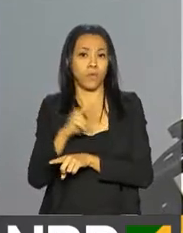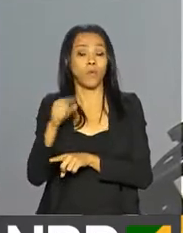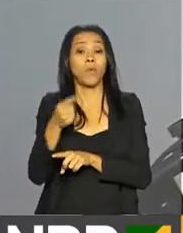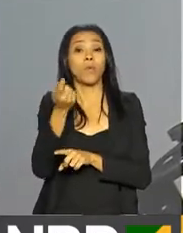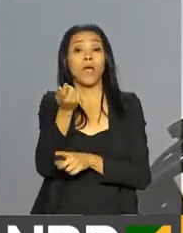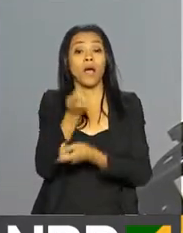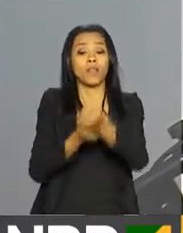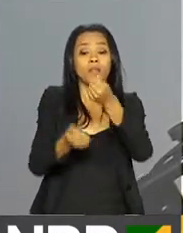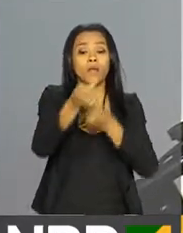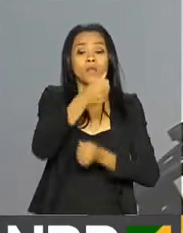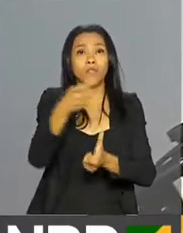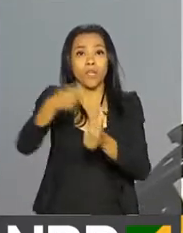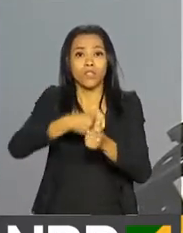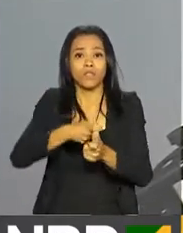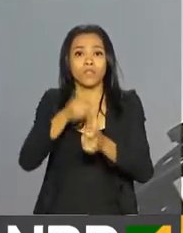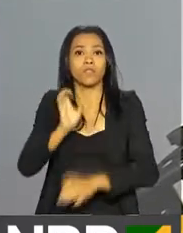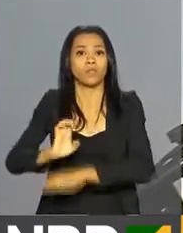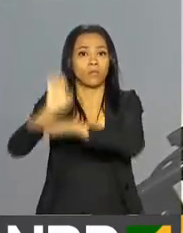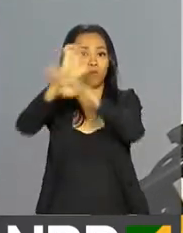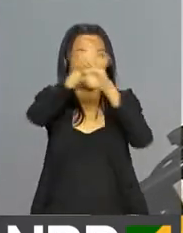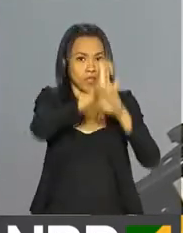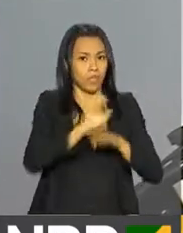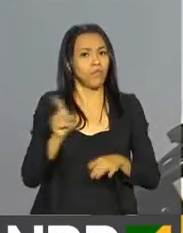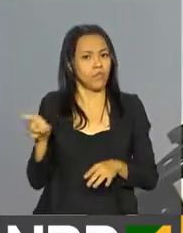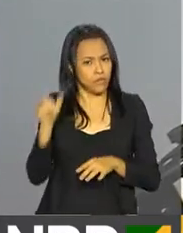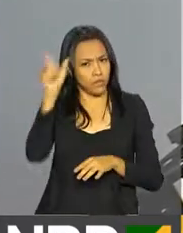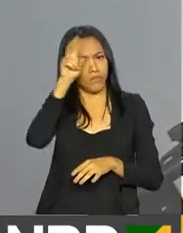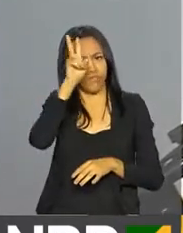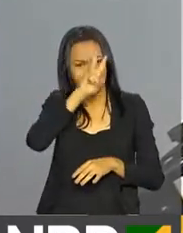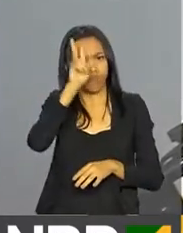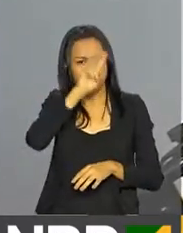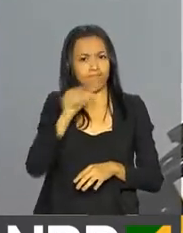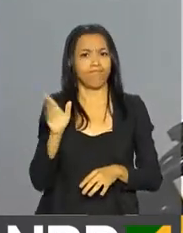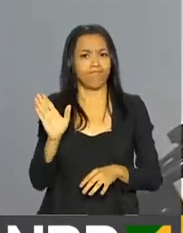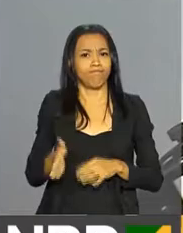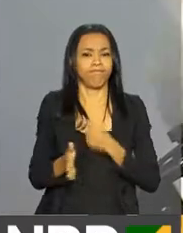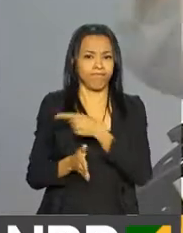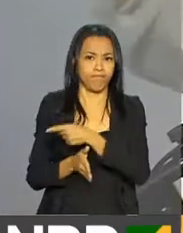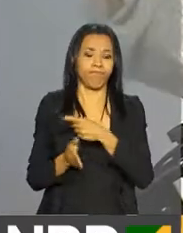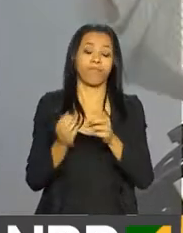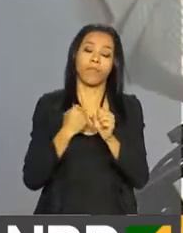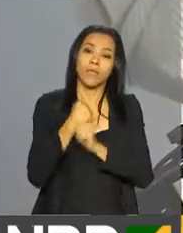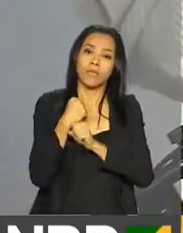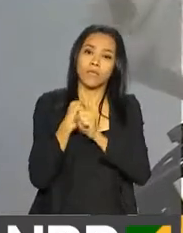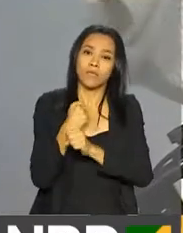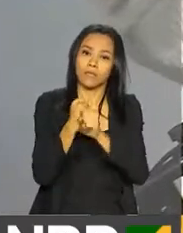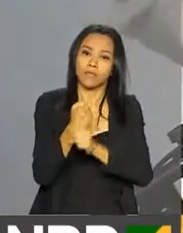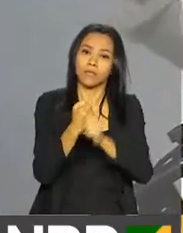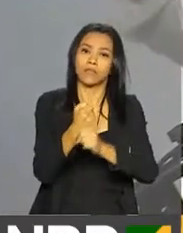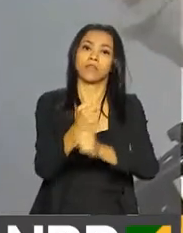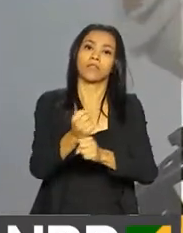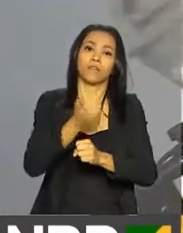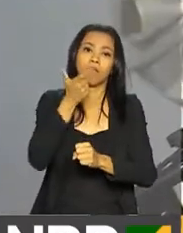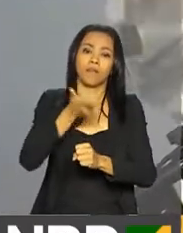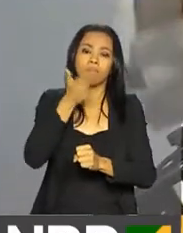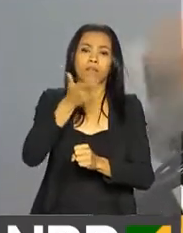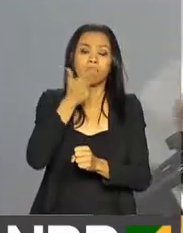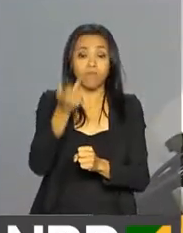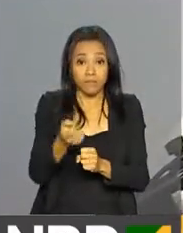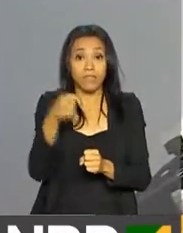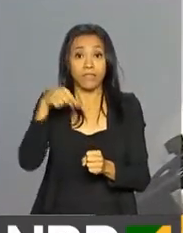dos estados você se lembra como a durante anos e anos se falava na repactuação